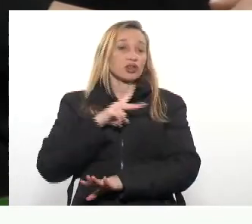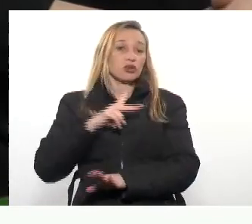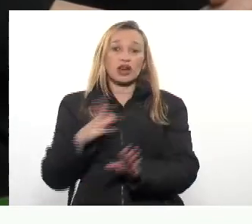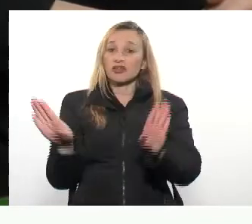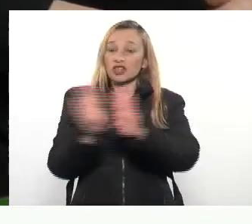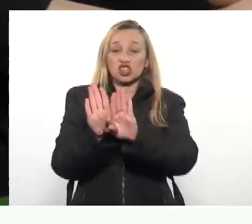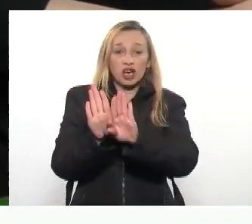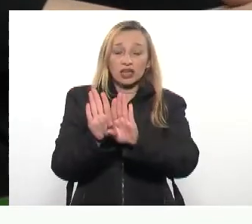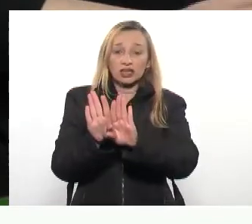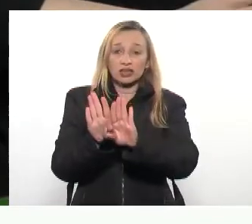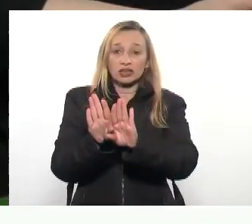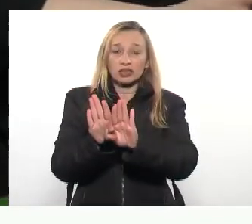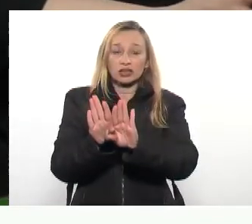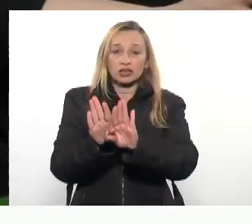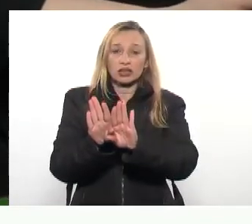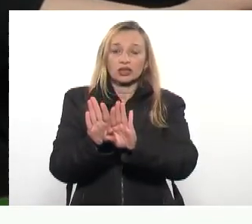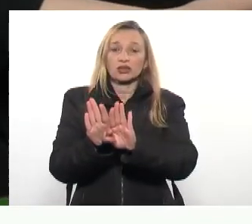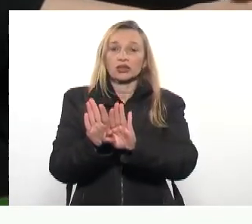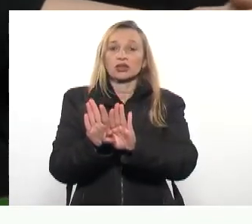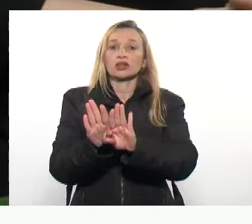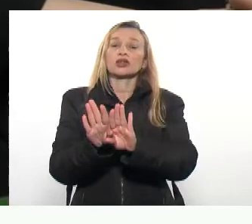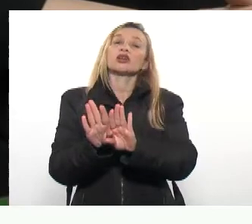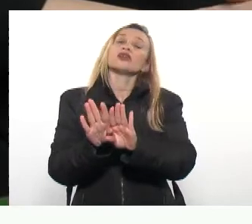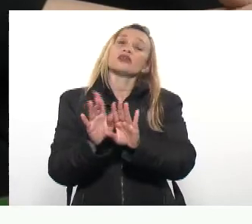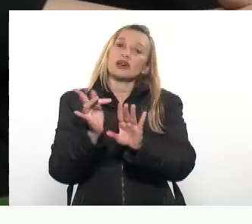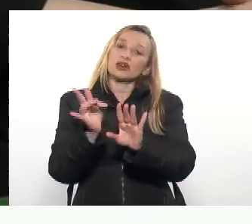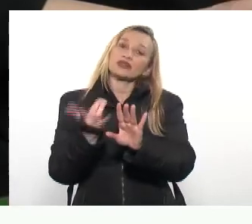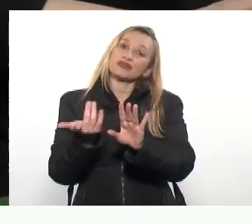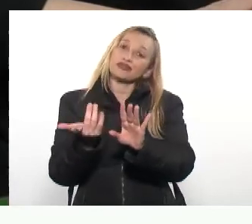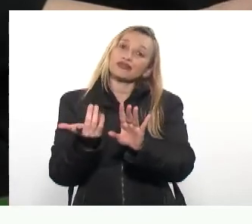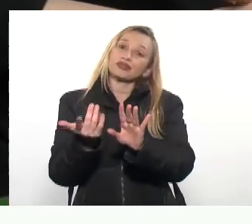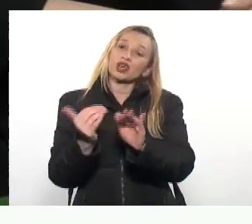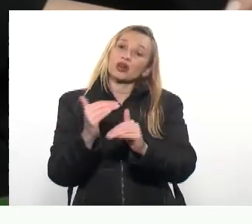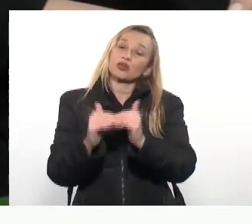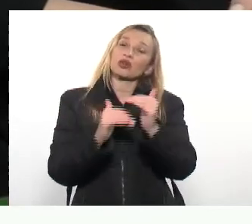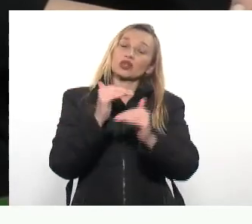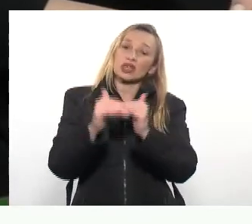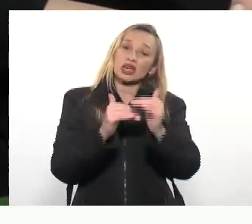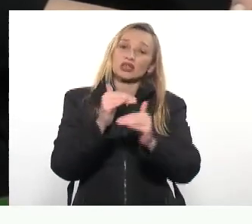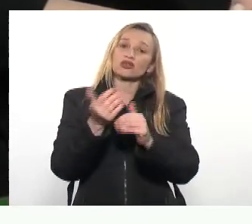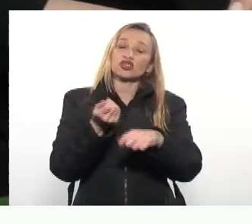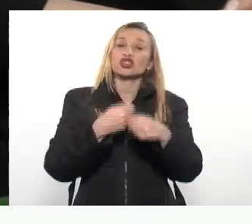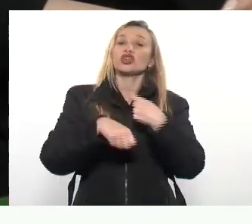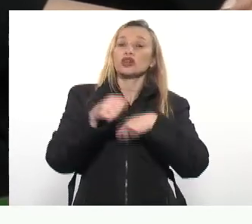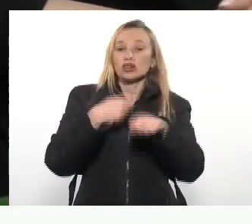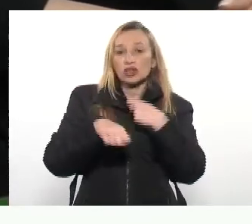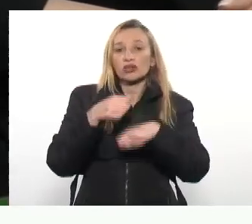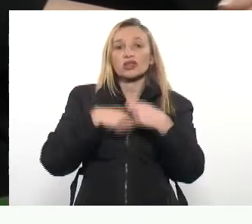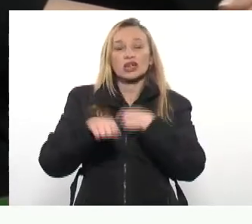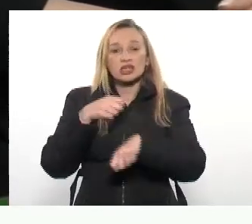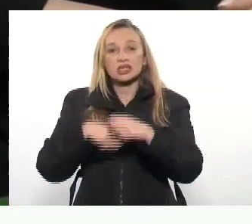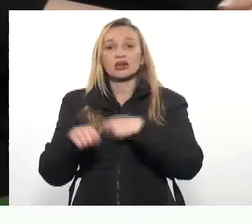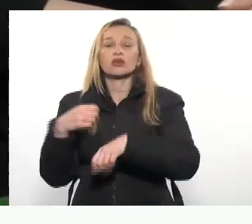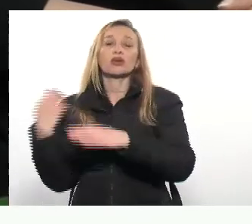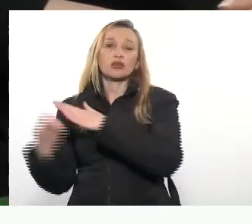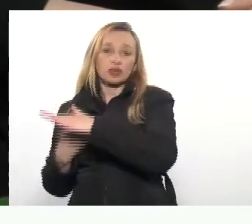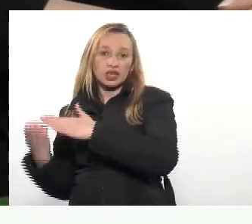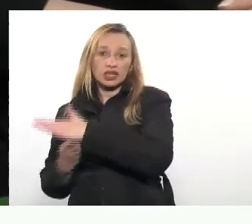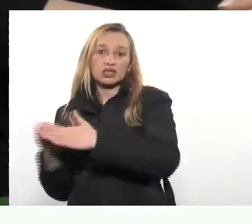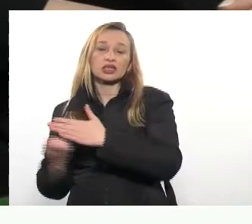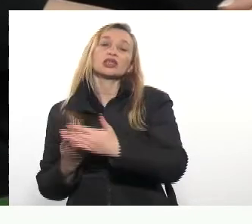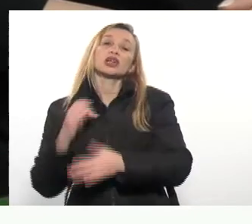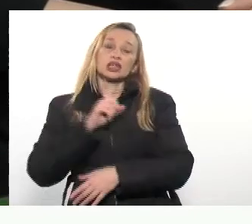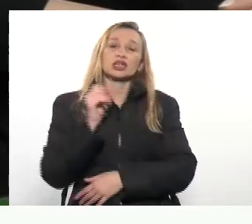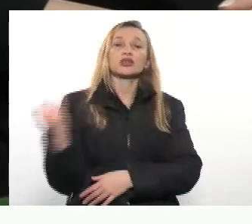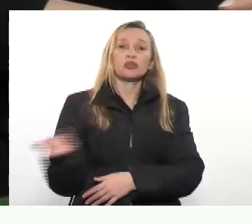forma substancial, isso vai facilitar, em tese, um processo de renegociação com a companhia do passado, e mais importante que